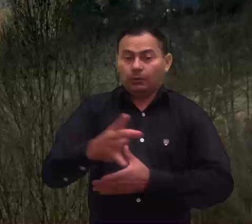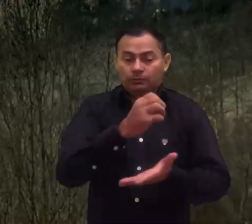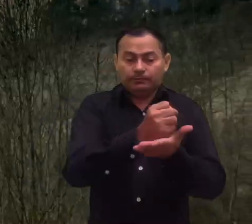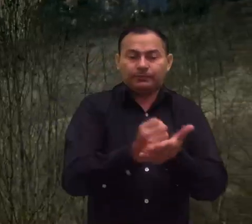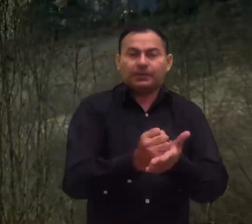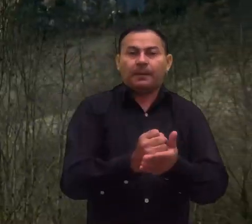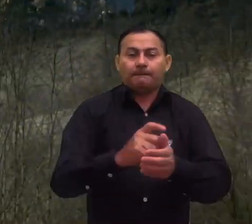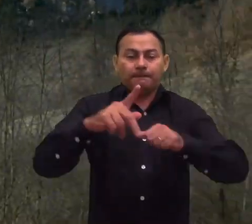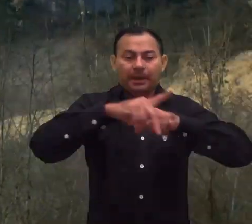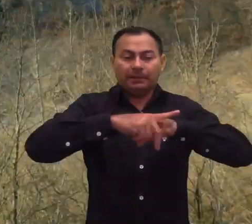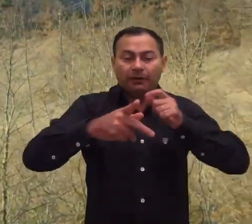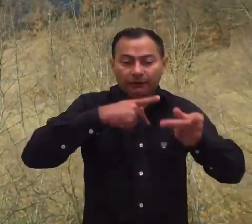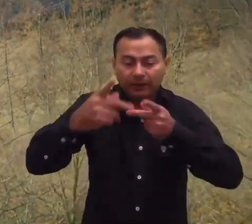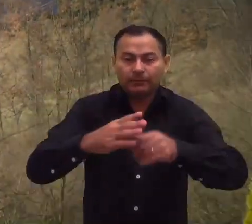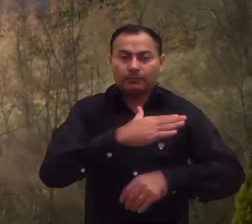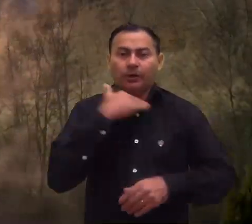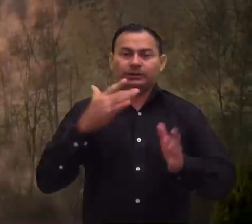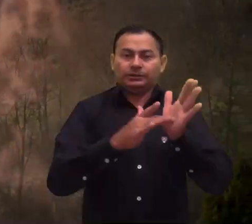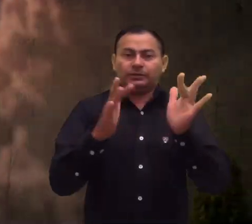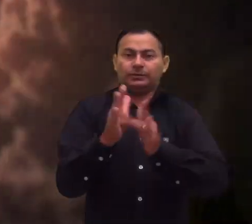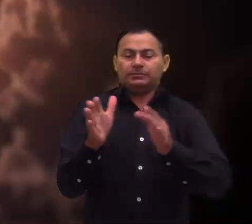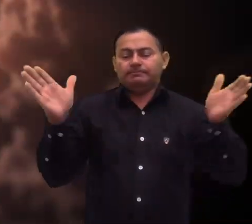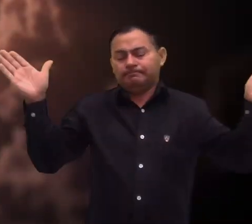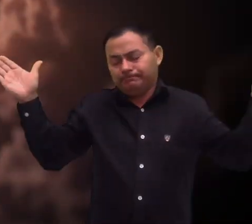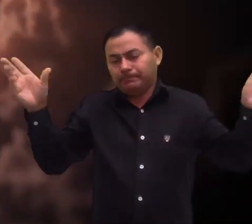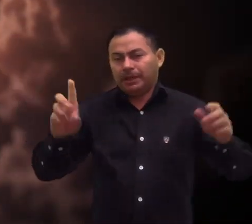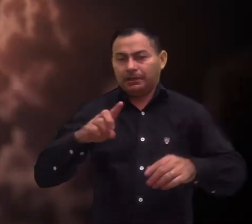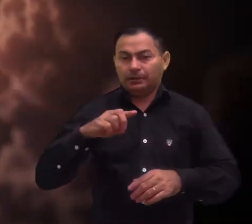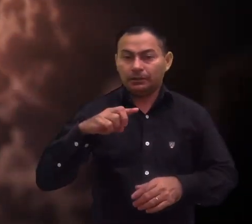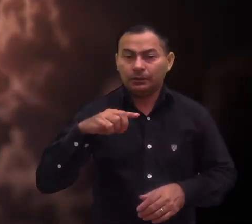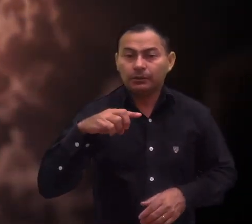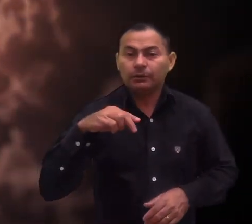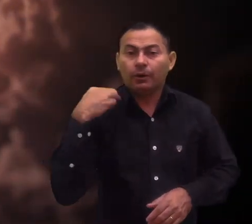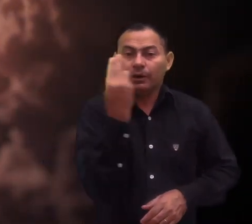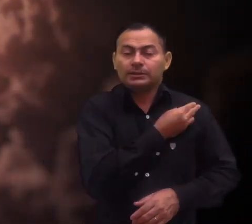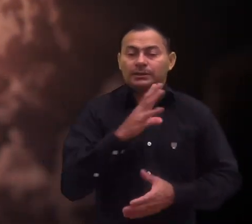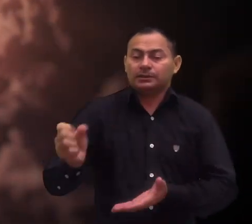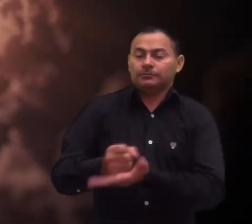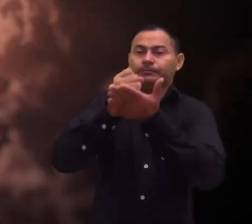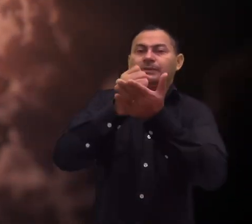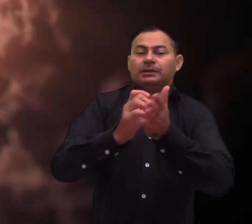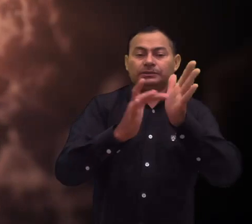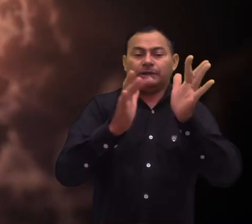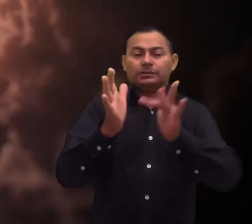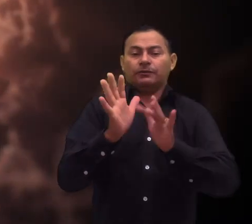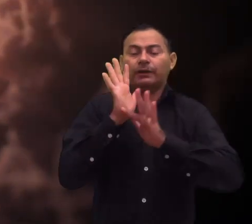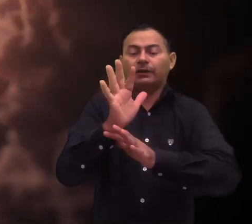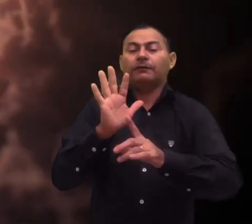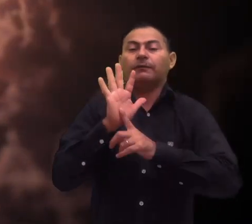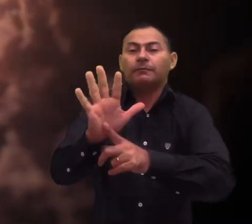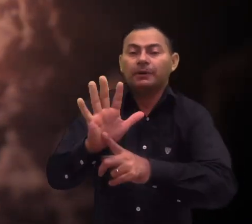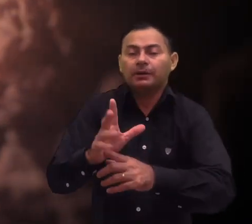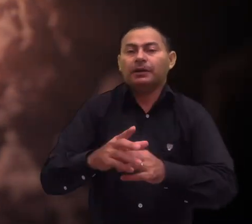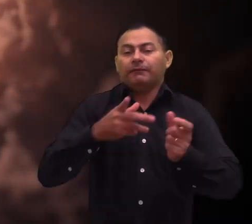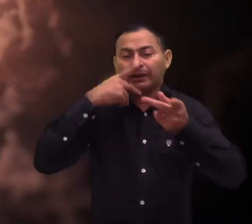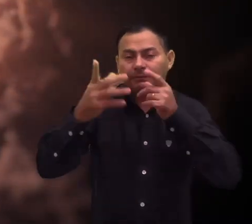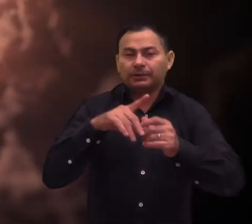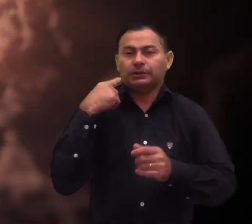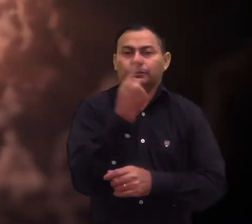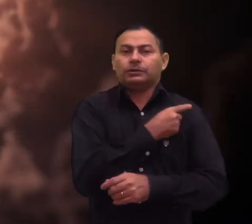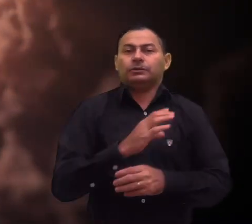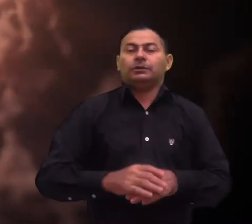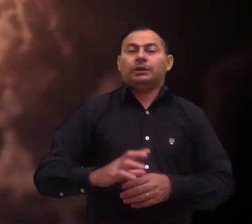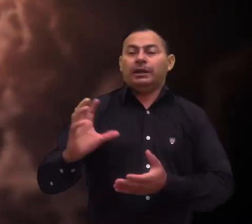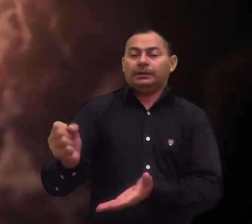Testamento, por exemplo, quando Pedro fala sobre a morte de Jesus Cristo na cruz para nossa salvação, Jesus é citado como nosso Goel, o